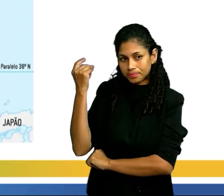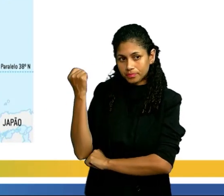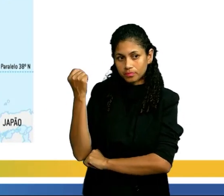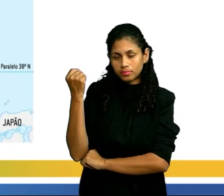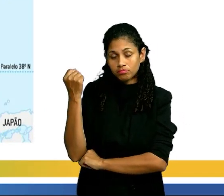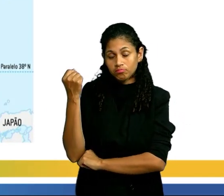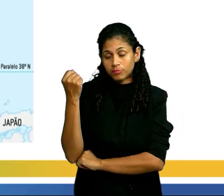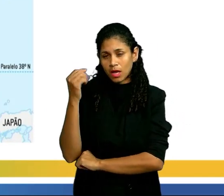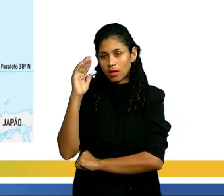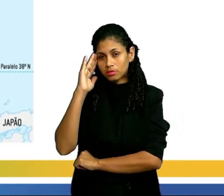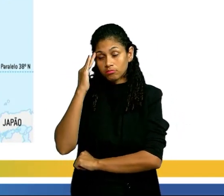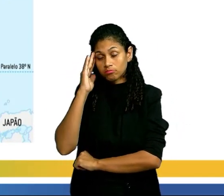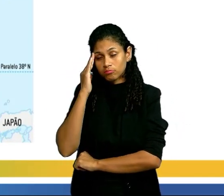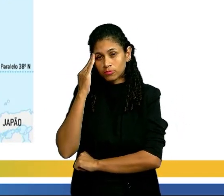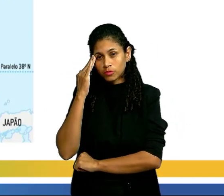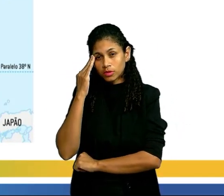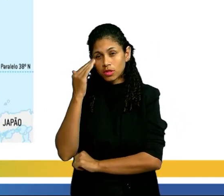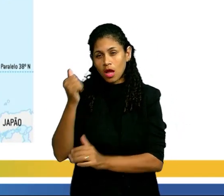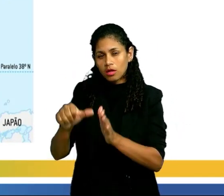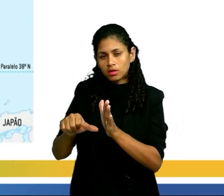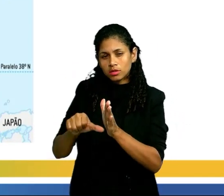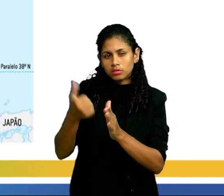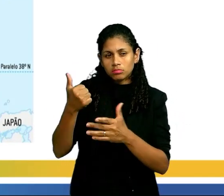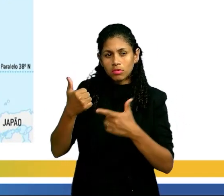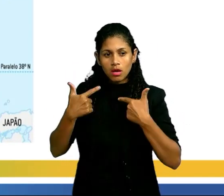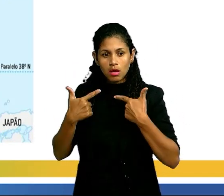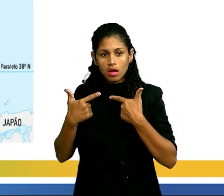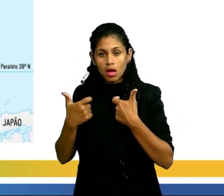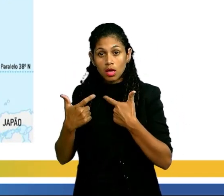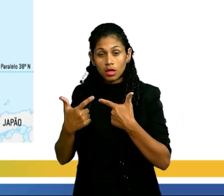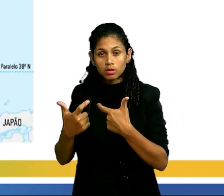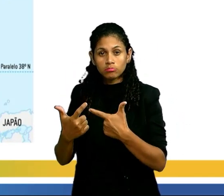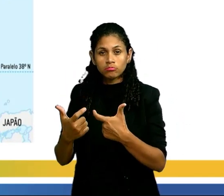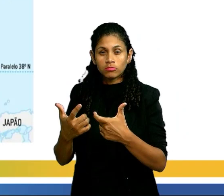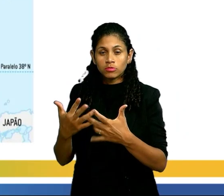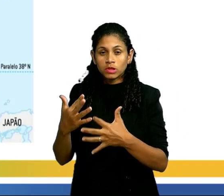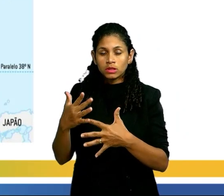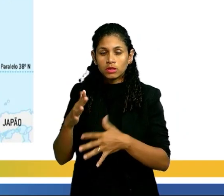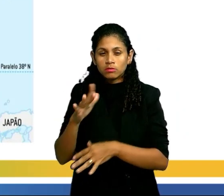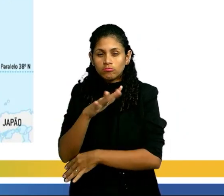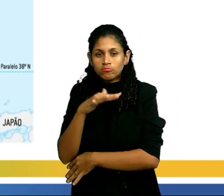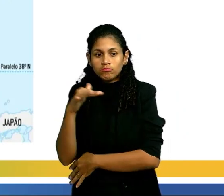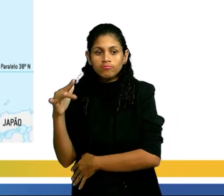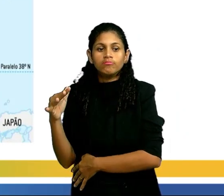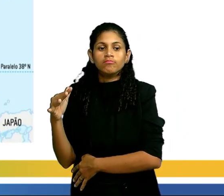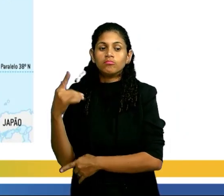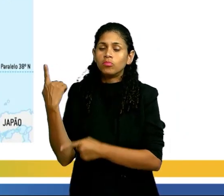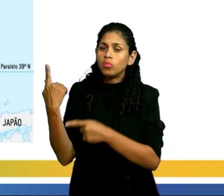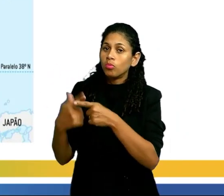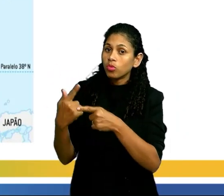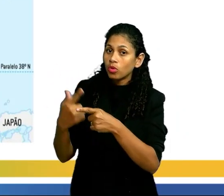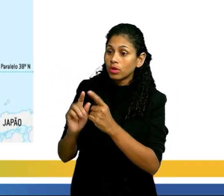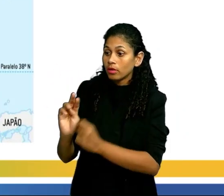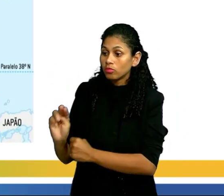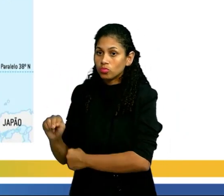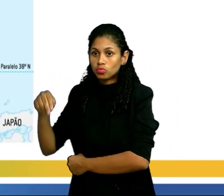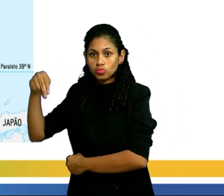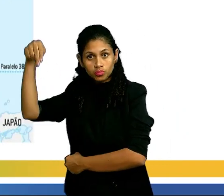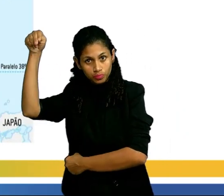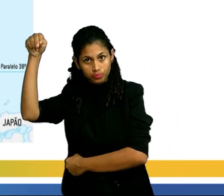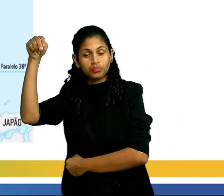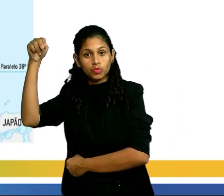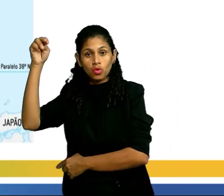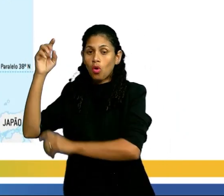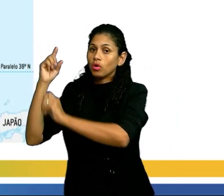primeiras guerras quentes, entre aspas, do período. Por quê? Vai ser a primeira guerra. Por quê? A parte norte, né,